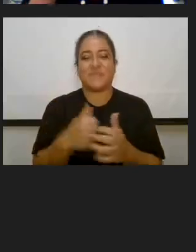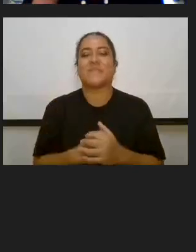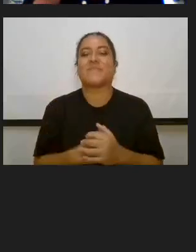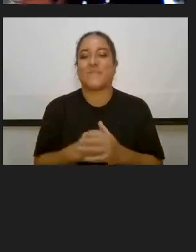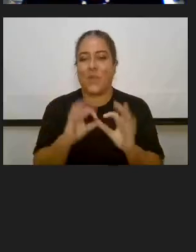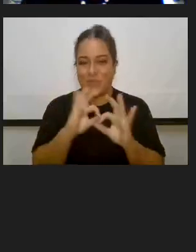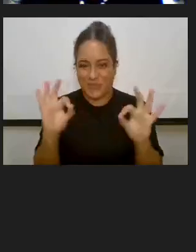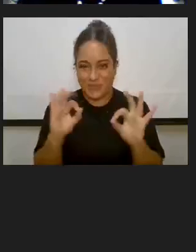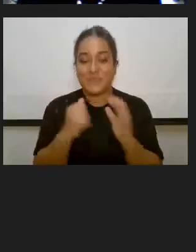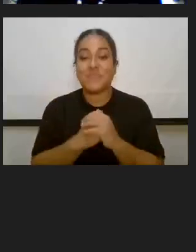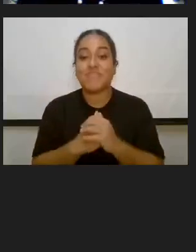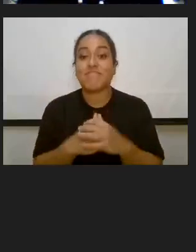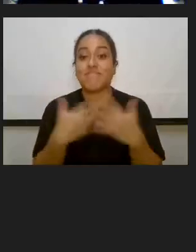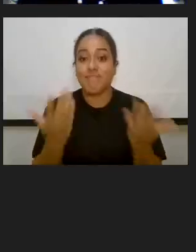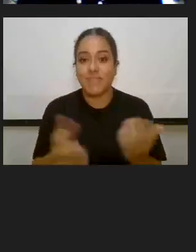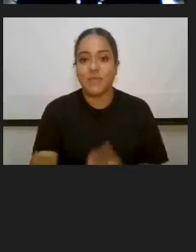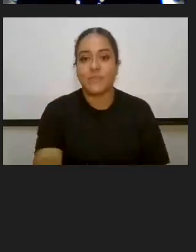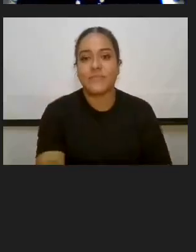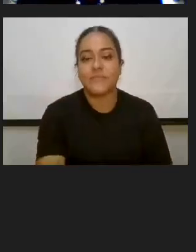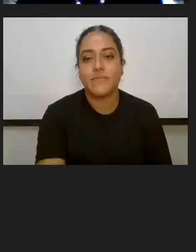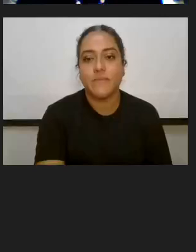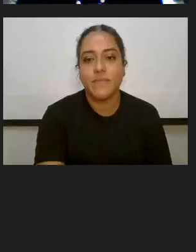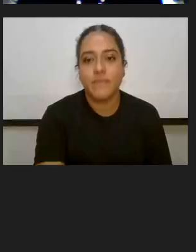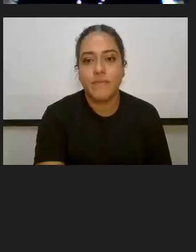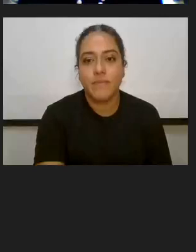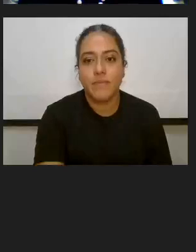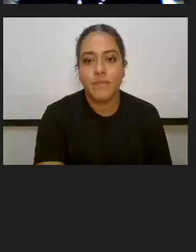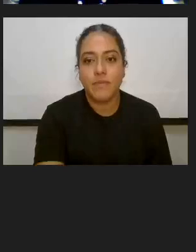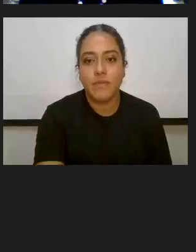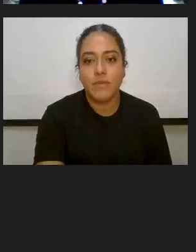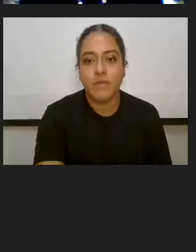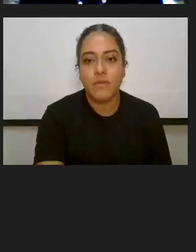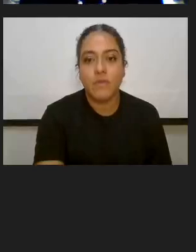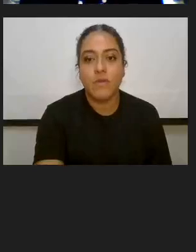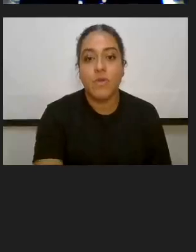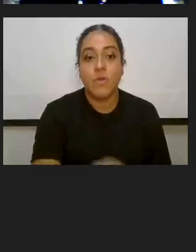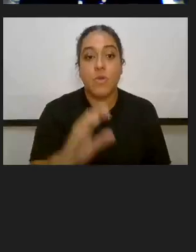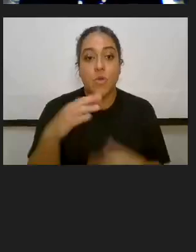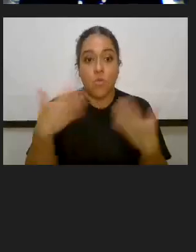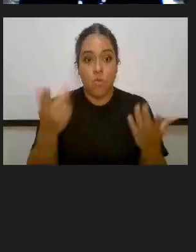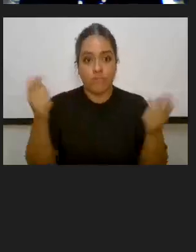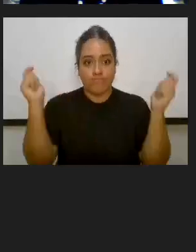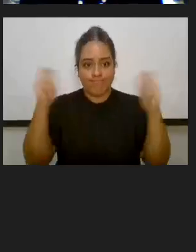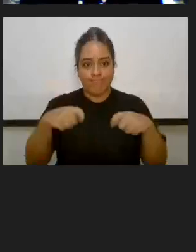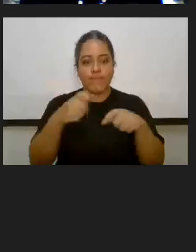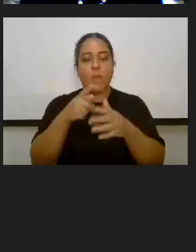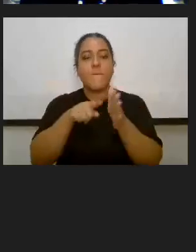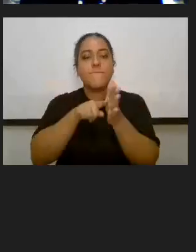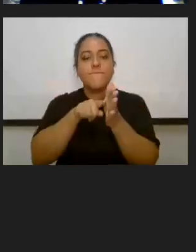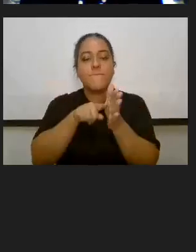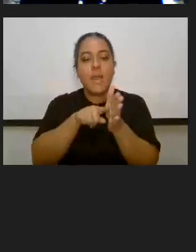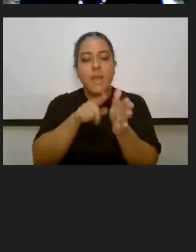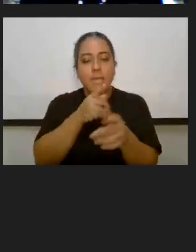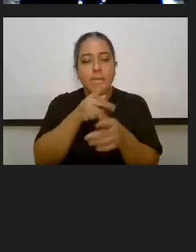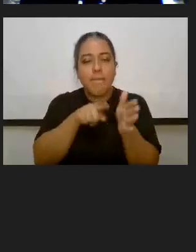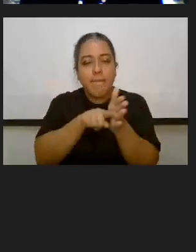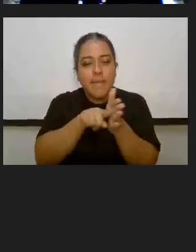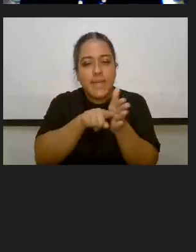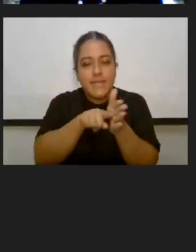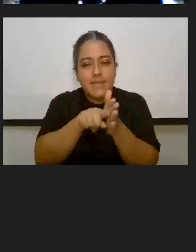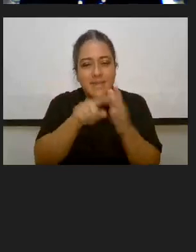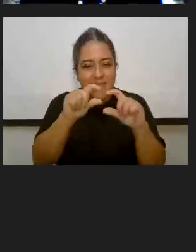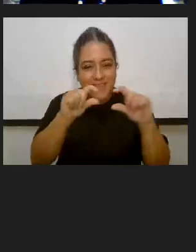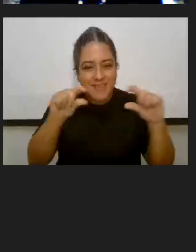Ó, quando vocês tiverem condições, procura essa pesquisa aqui, ó, Pesquisa Atlas da Juventude